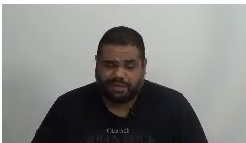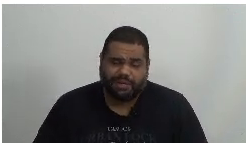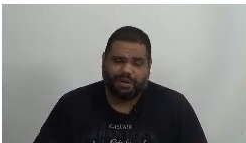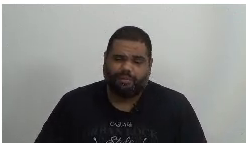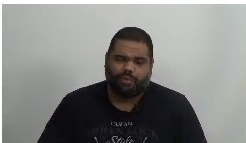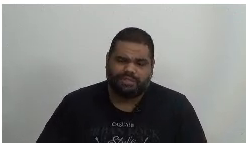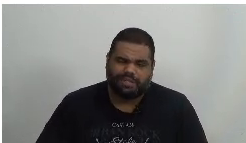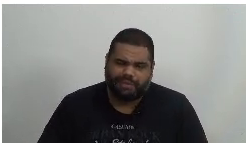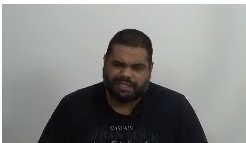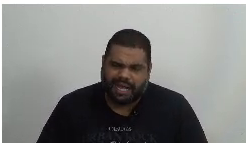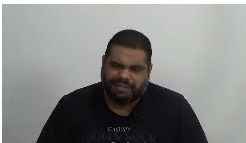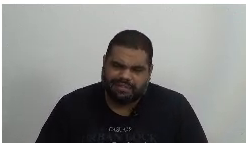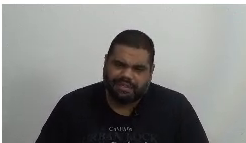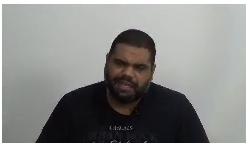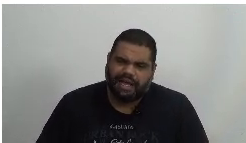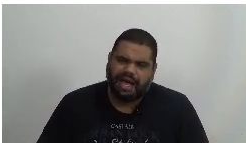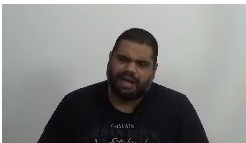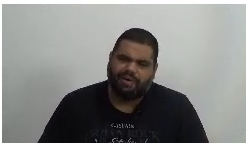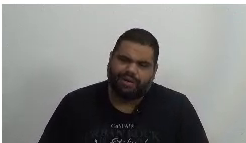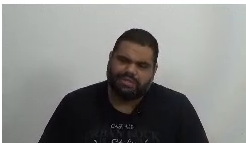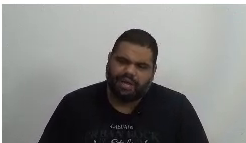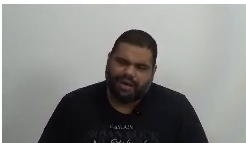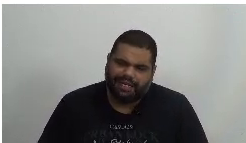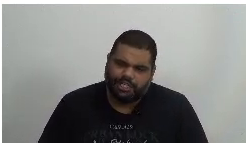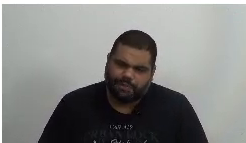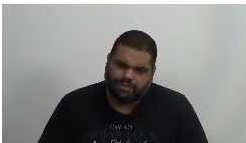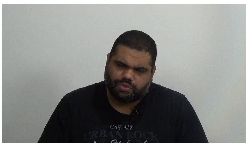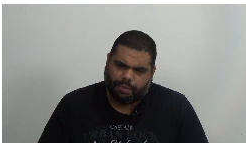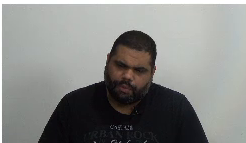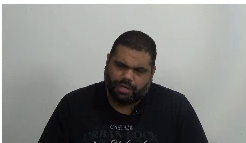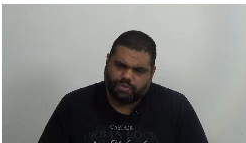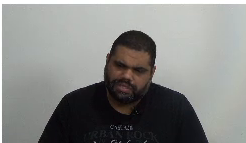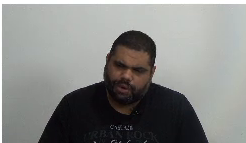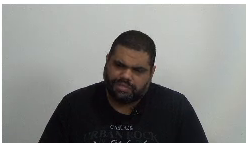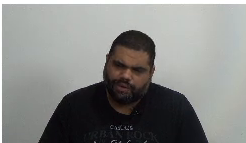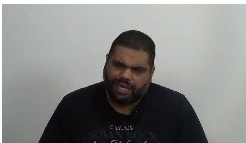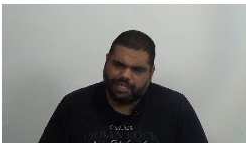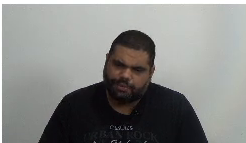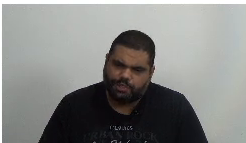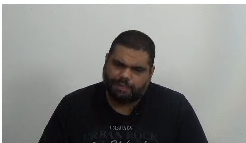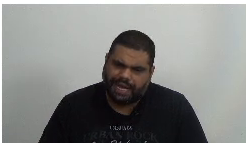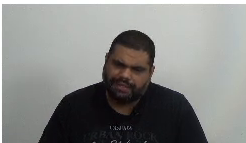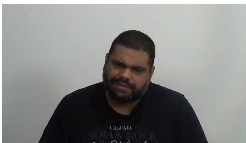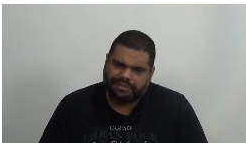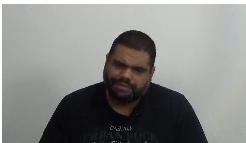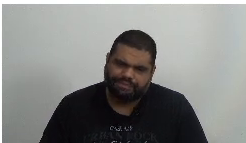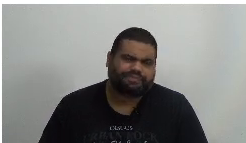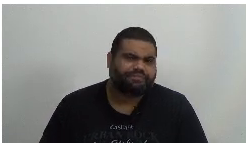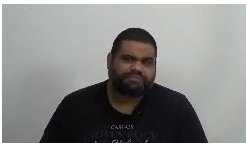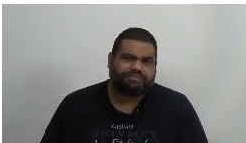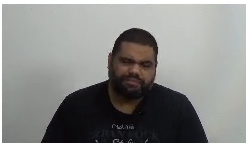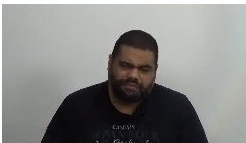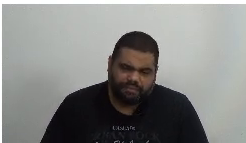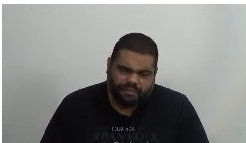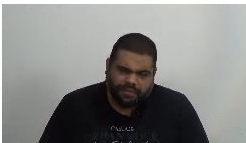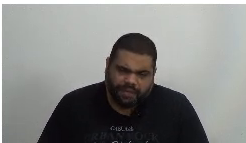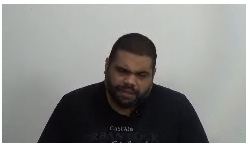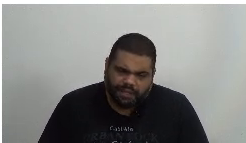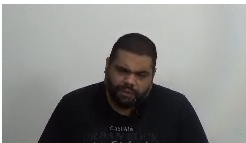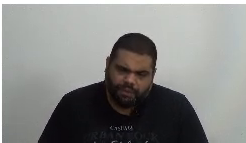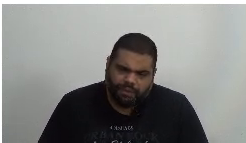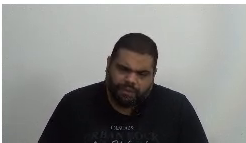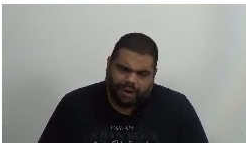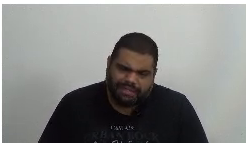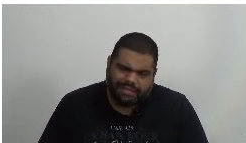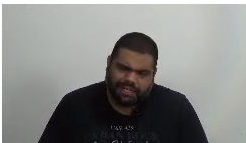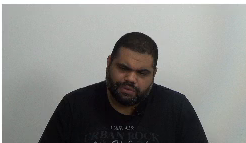três possibilidades. Agora, os algarismos. Eu só posso usar os algarismos pares.